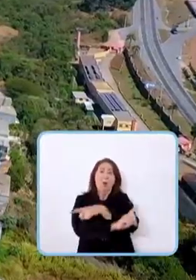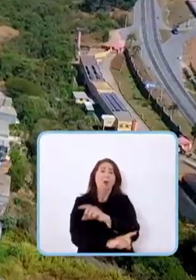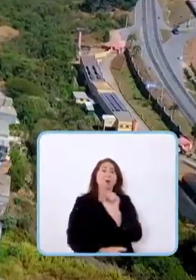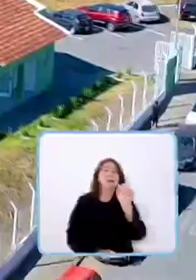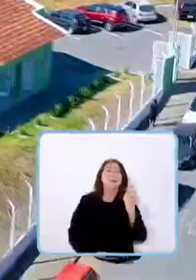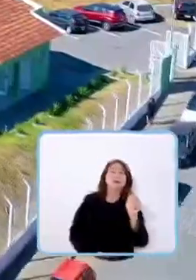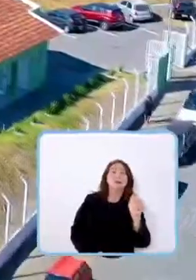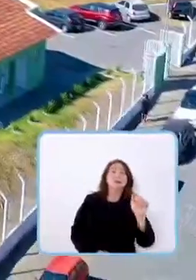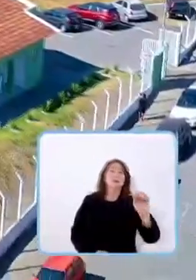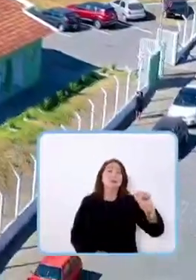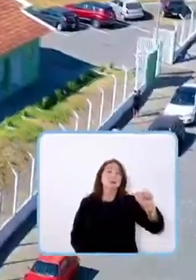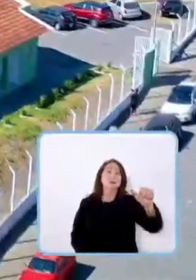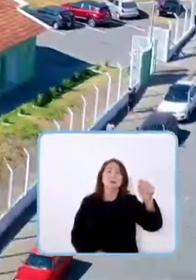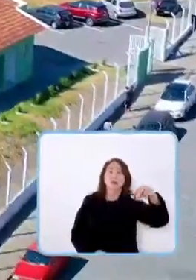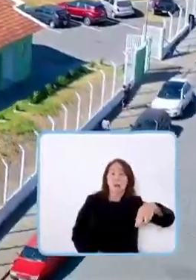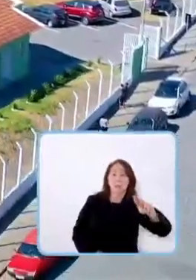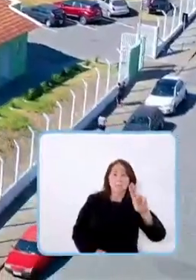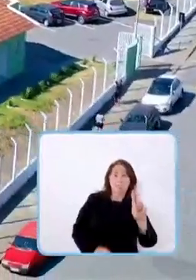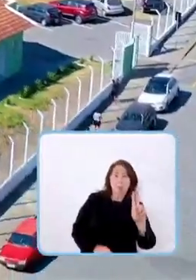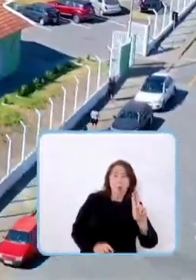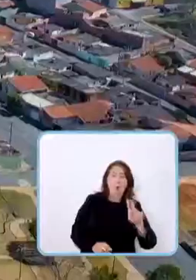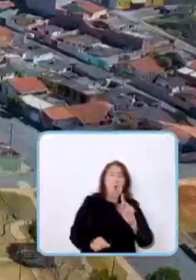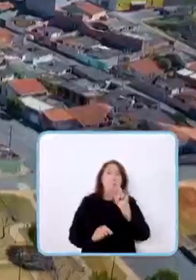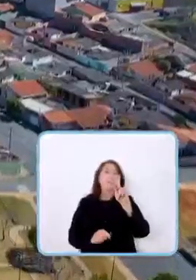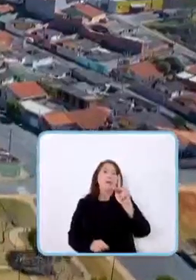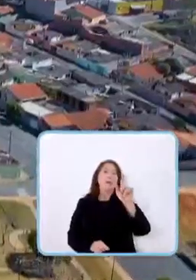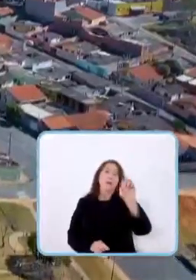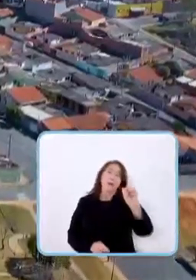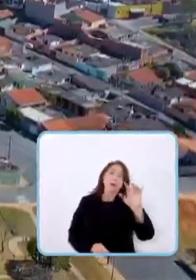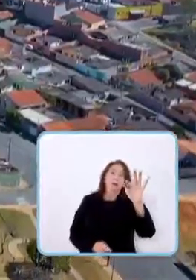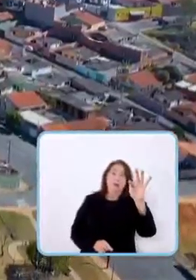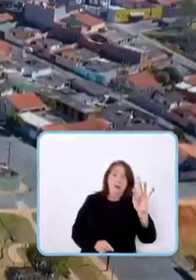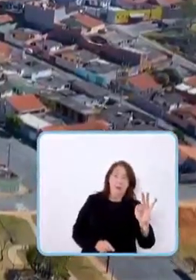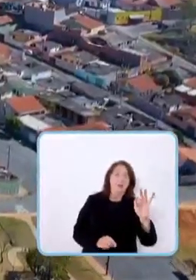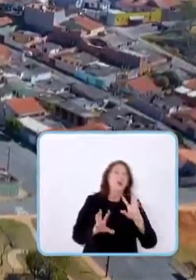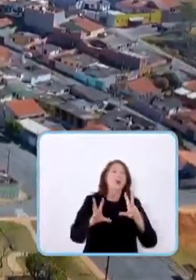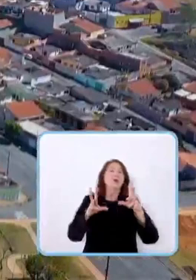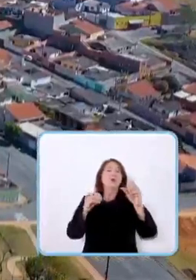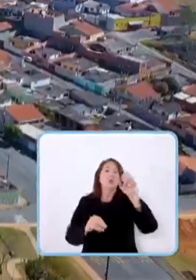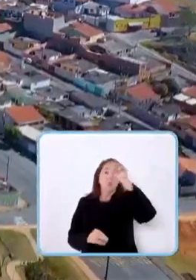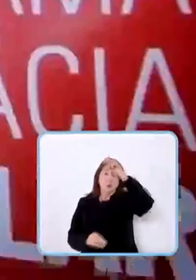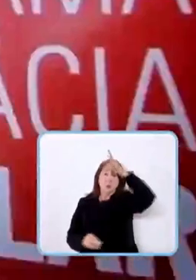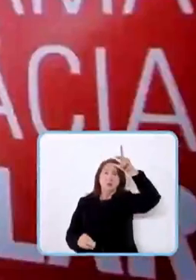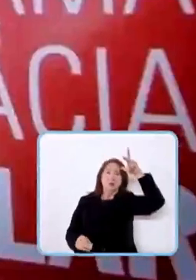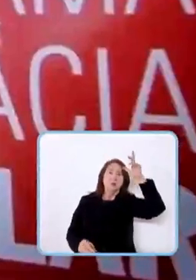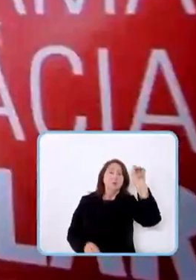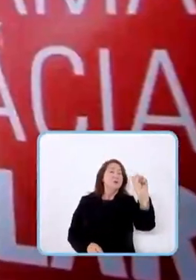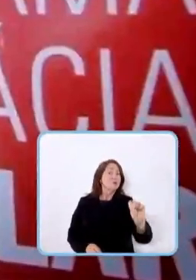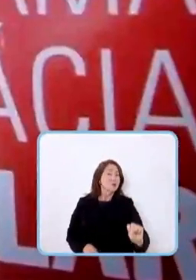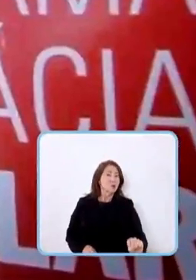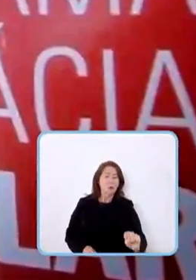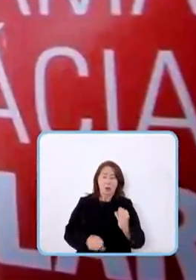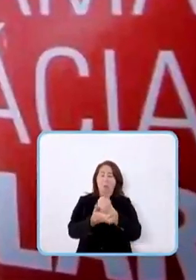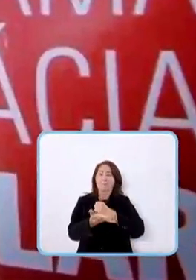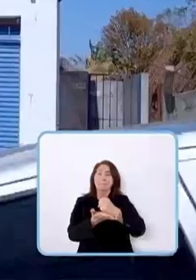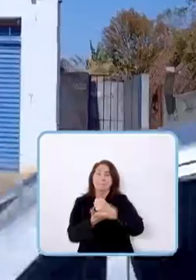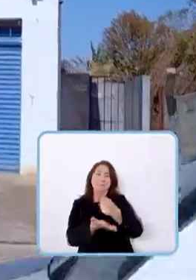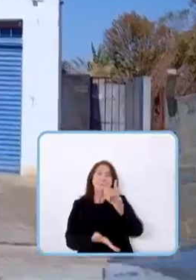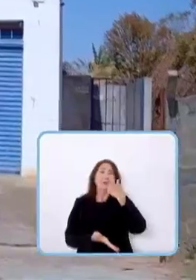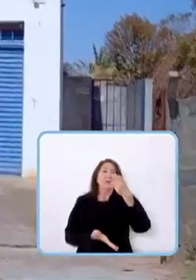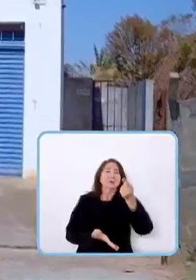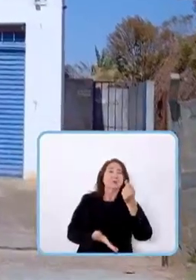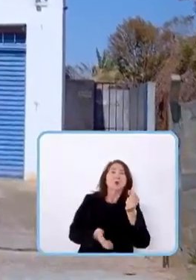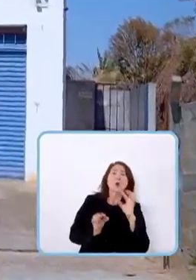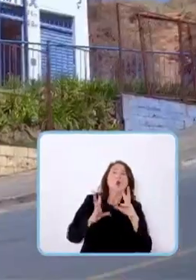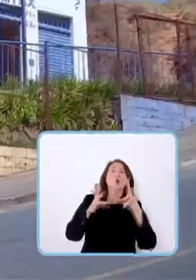SAMU, ampliação do horário dos PSFs, criação da subprefeitura na Zona Sul, nova farmácia popular,